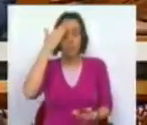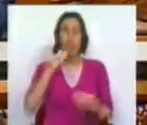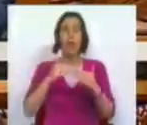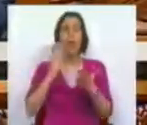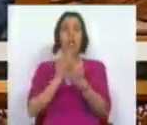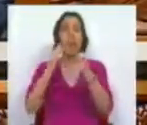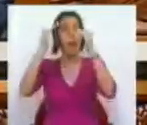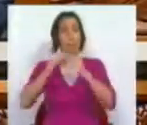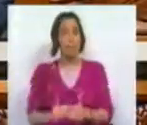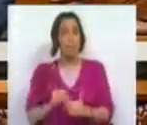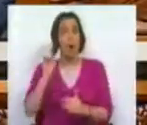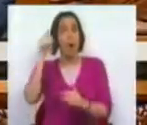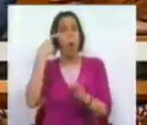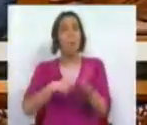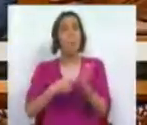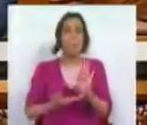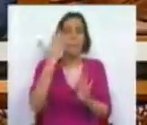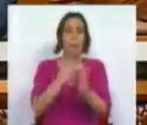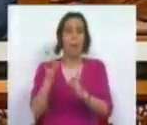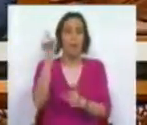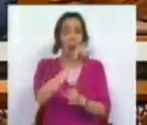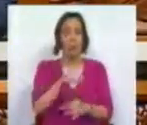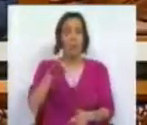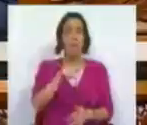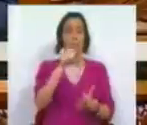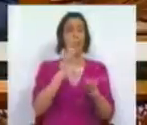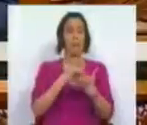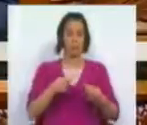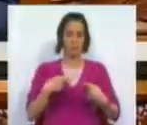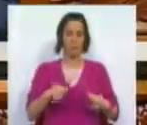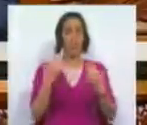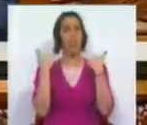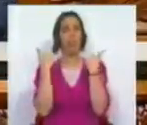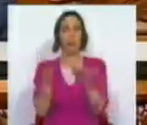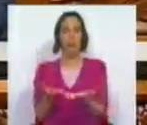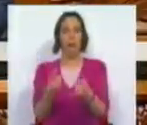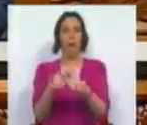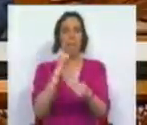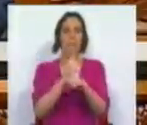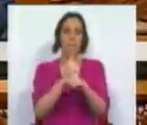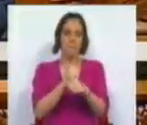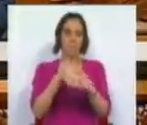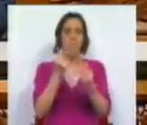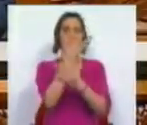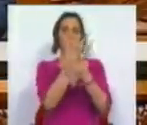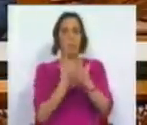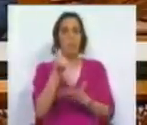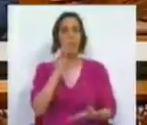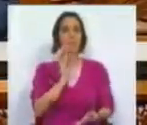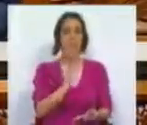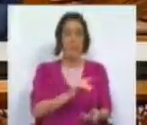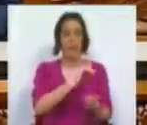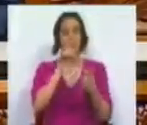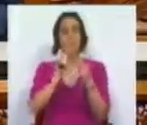e em menos escolas do que o necessário. A Parque Escolar, pelos encargos que deixa, quer de manutenção e de amortização